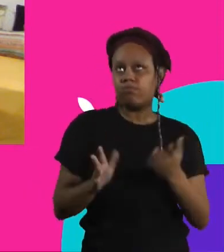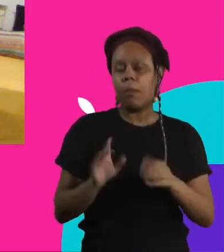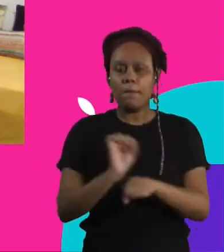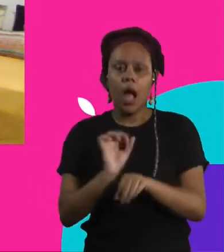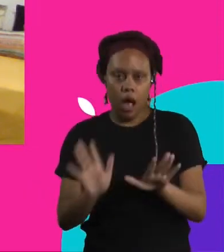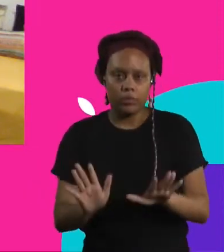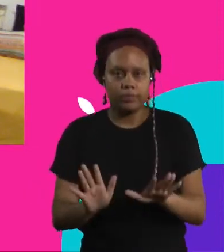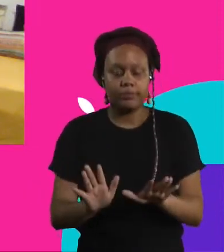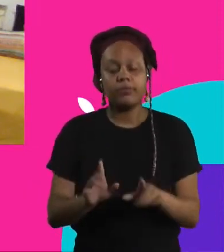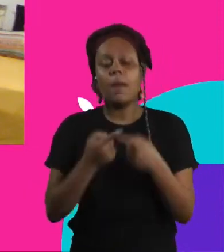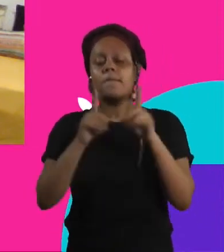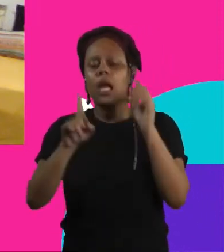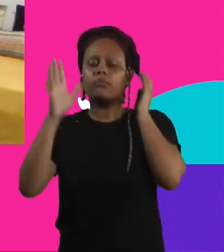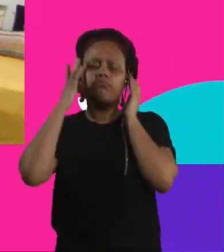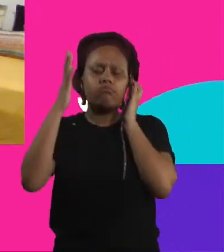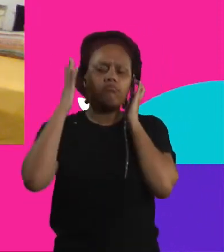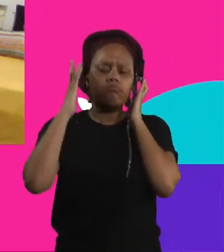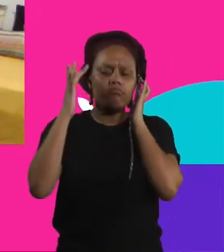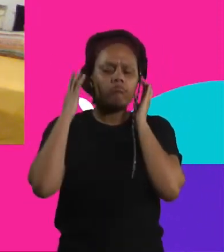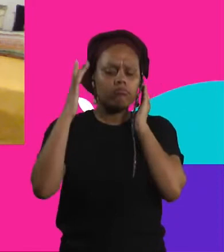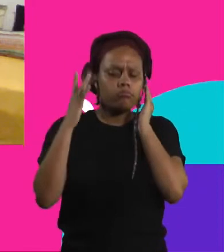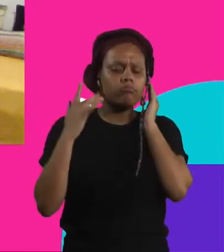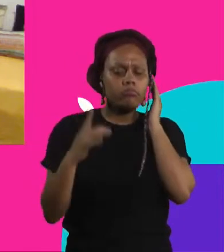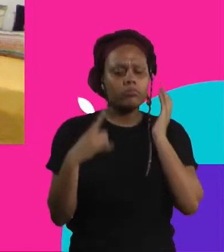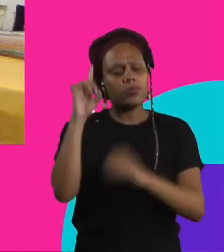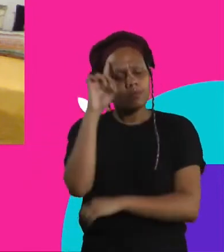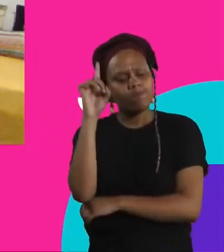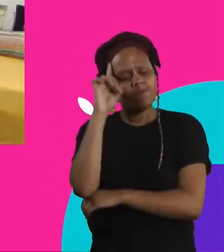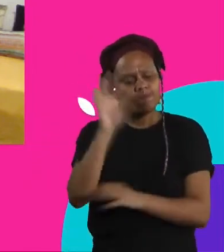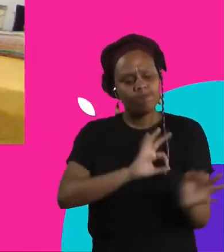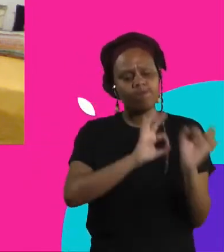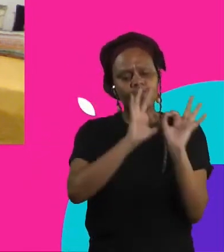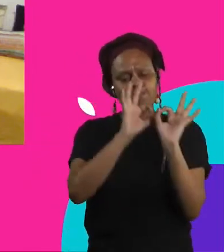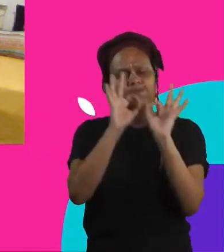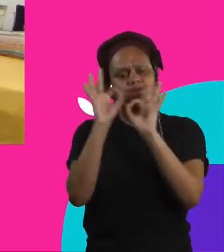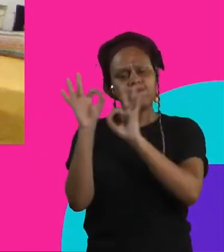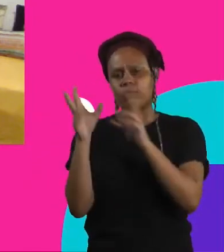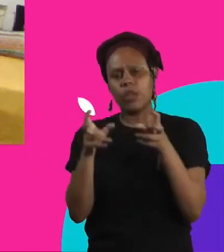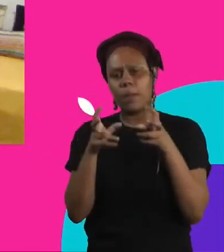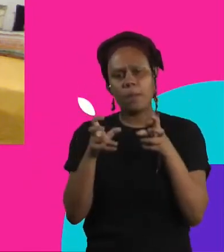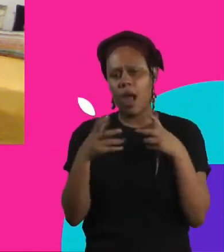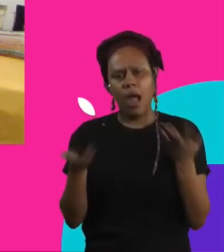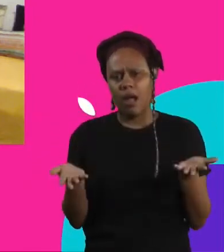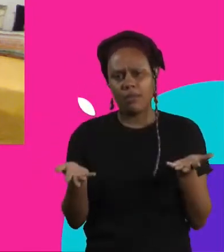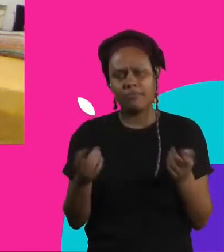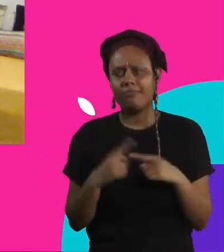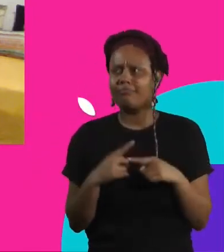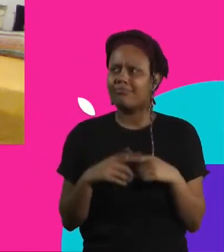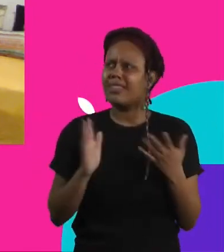gente para pensar nisso, só que no nosso dia a dia, às vezes a gente quase que não percebe, não se dá conta, porque é algo que está